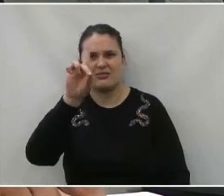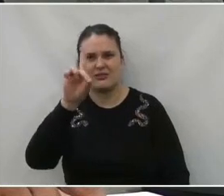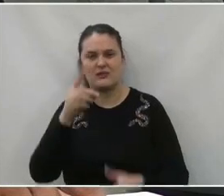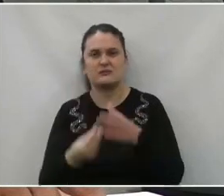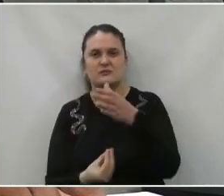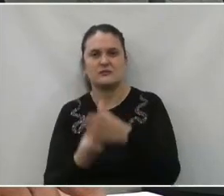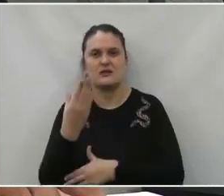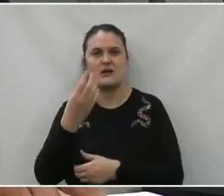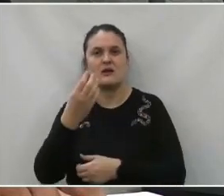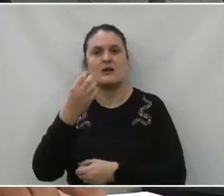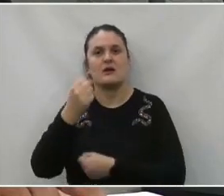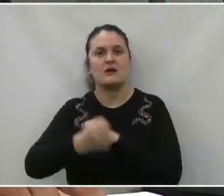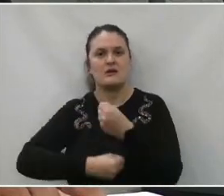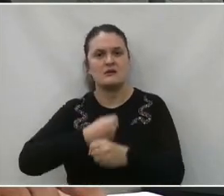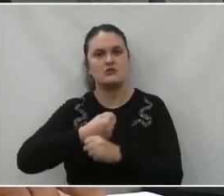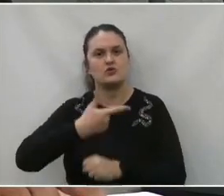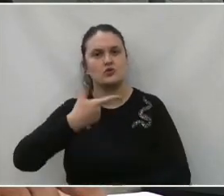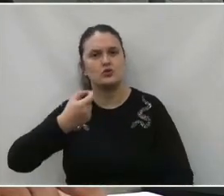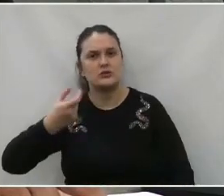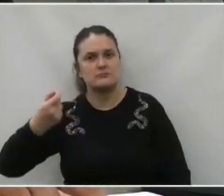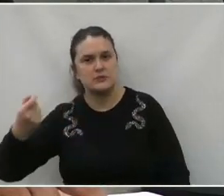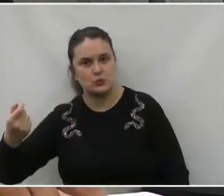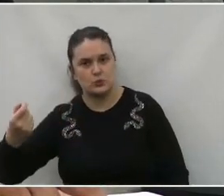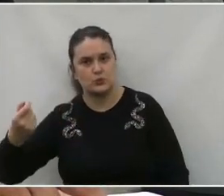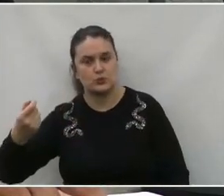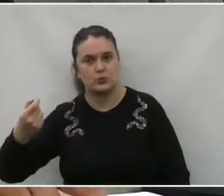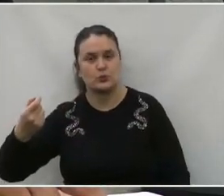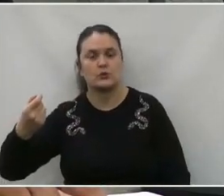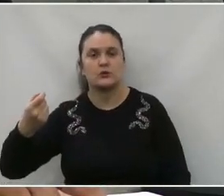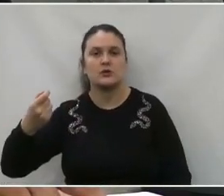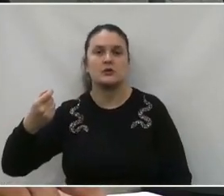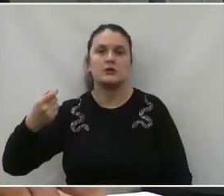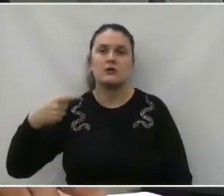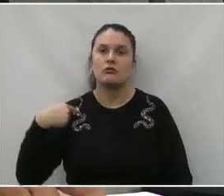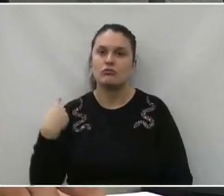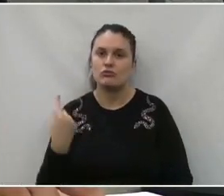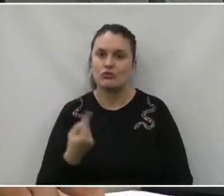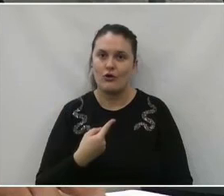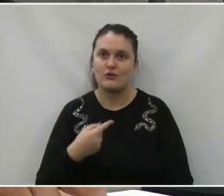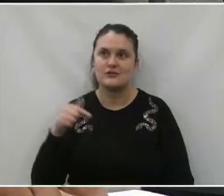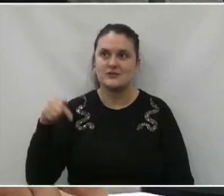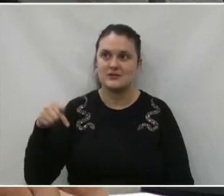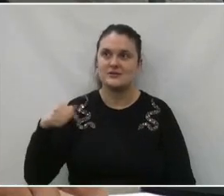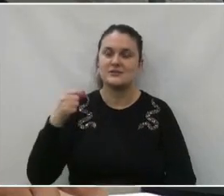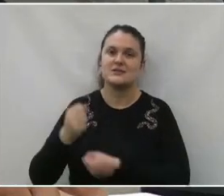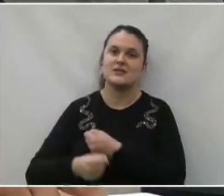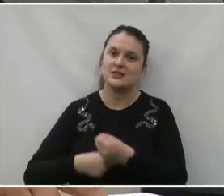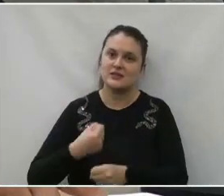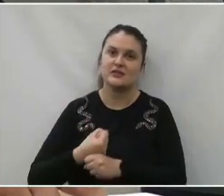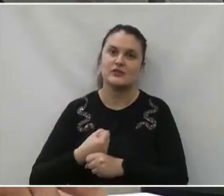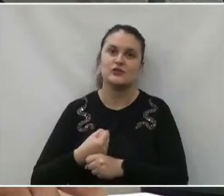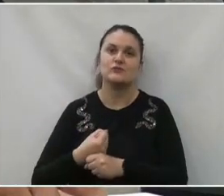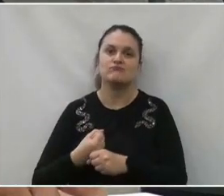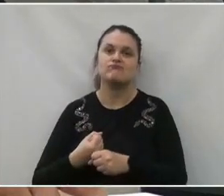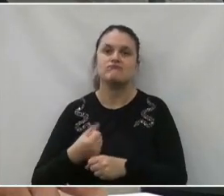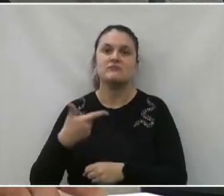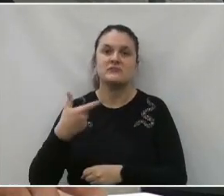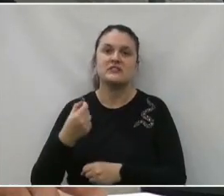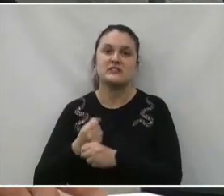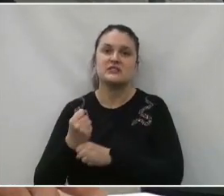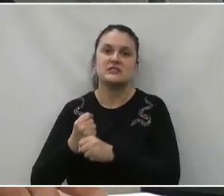ano de 2000 e nós estamos, neste ano, completando, então, 20